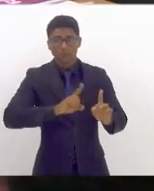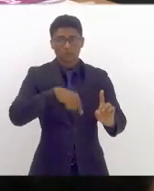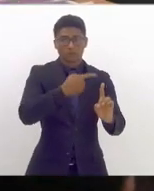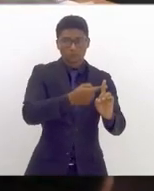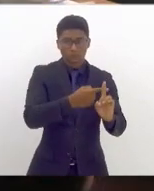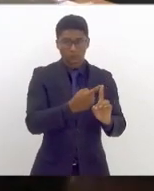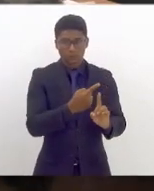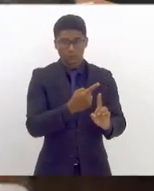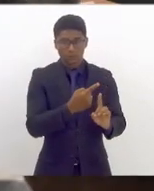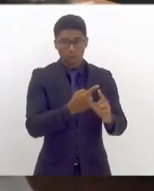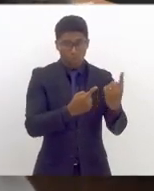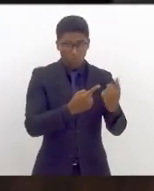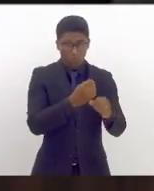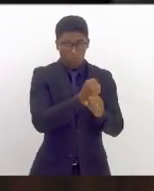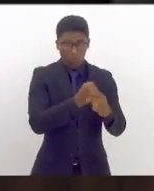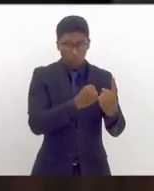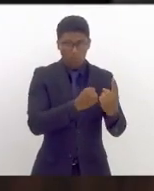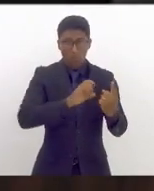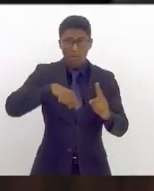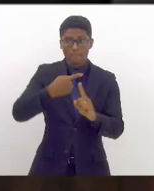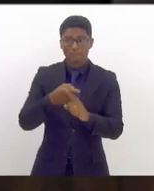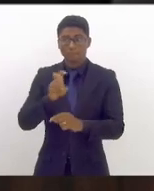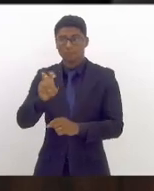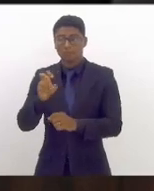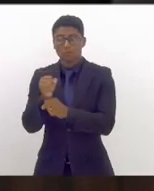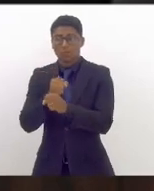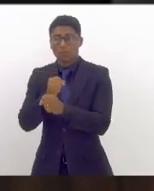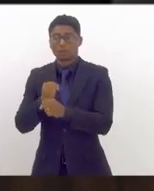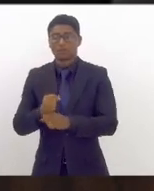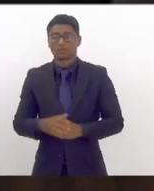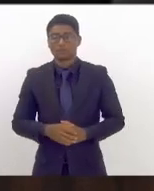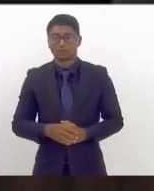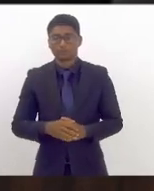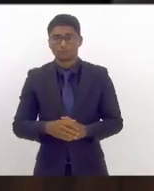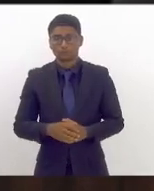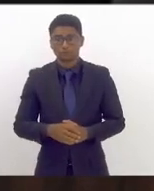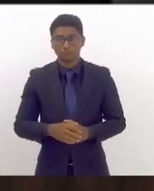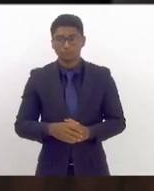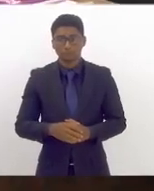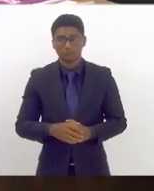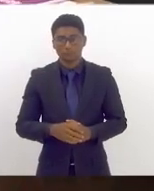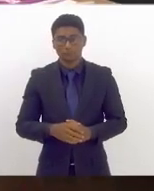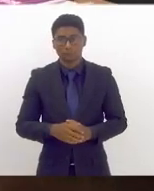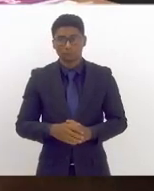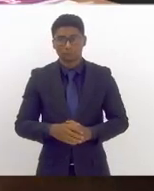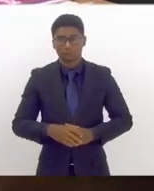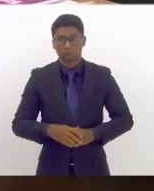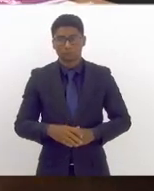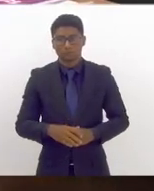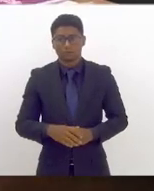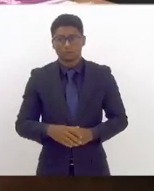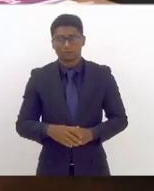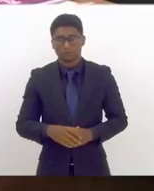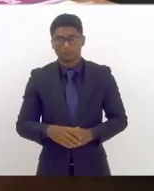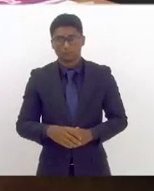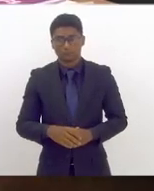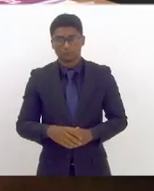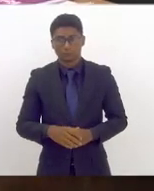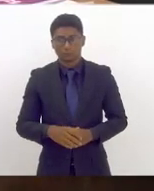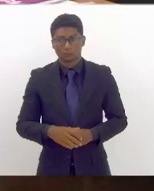mais cinco anos de transição Se nós formos ler pode acatar essa